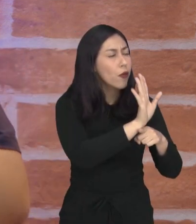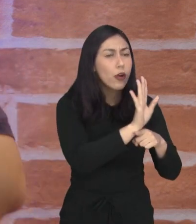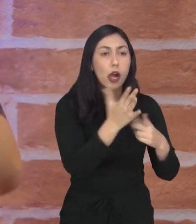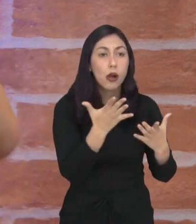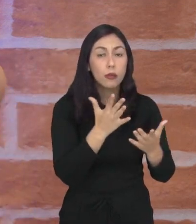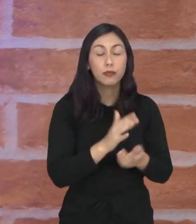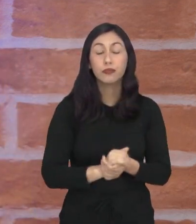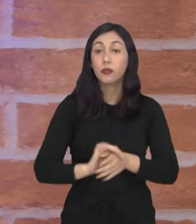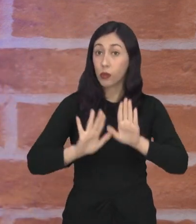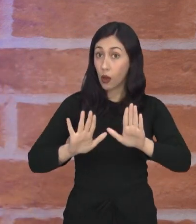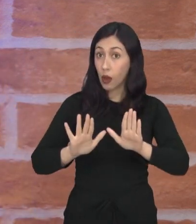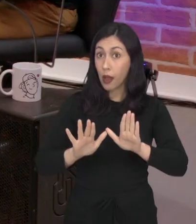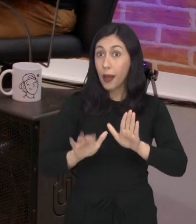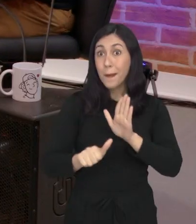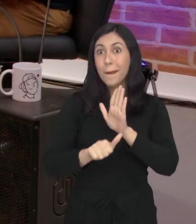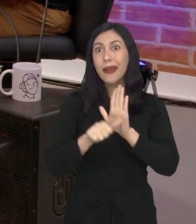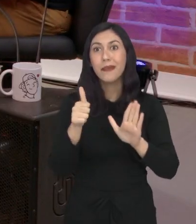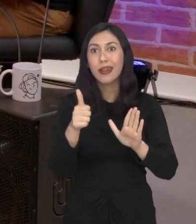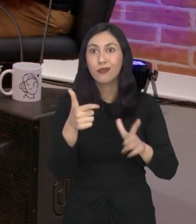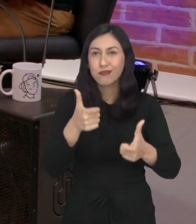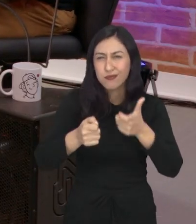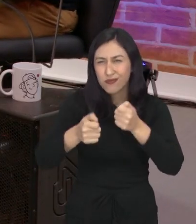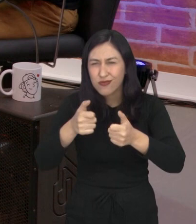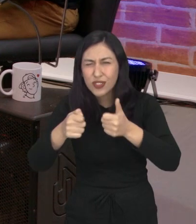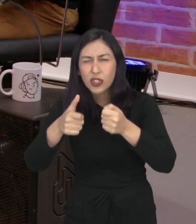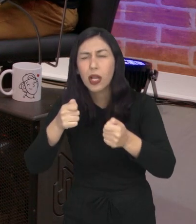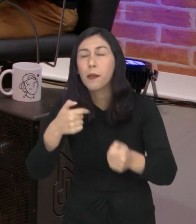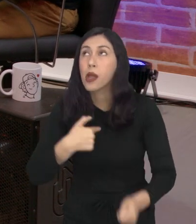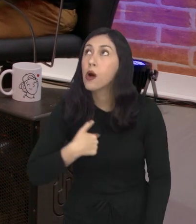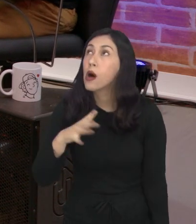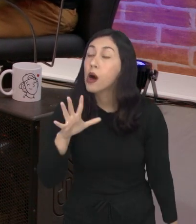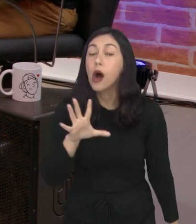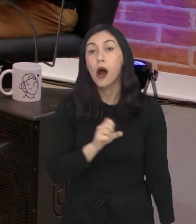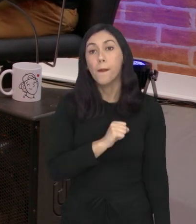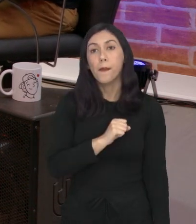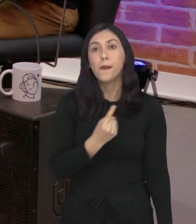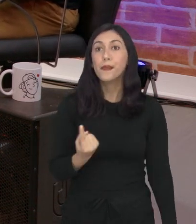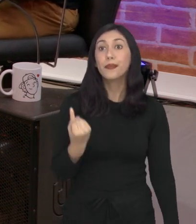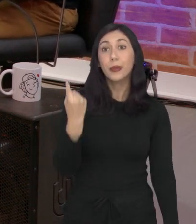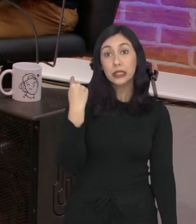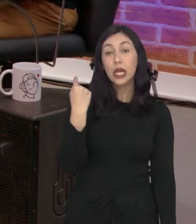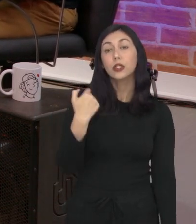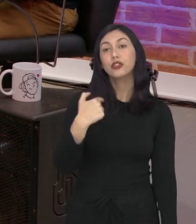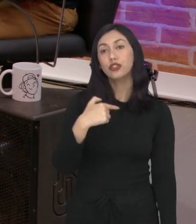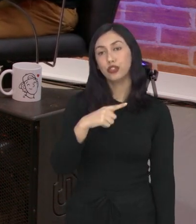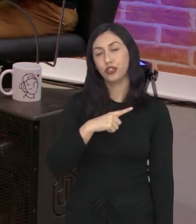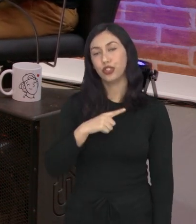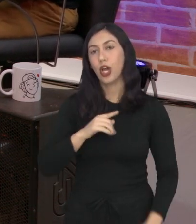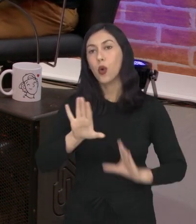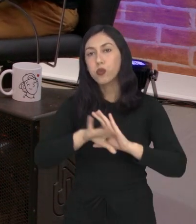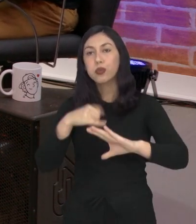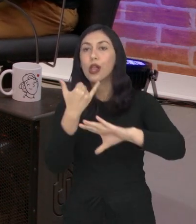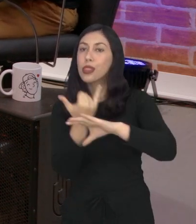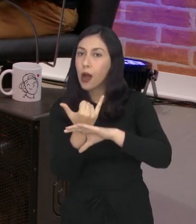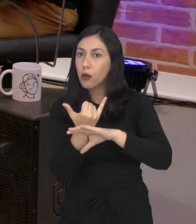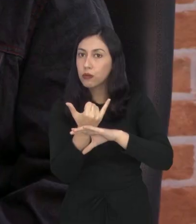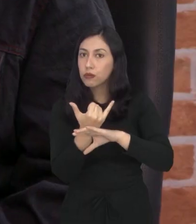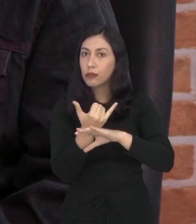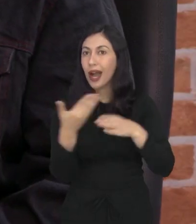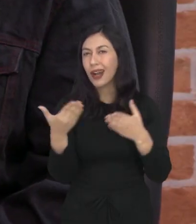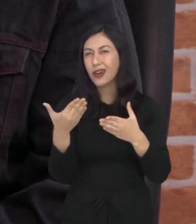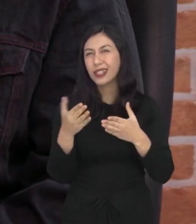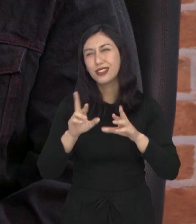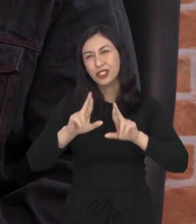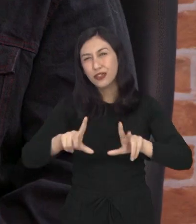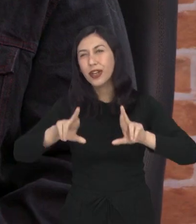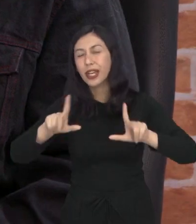evolução no mundo geek? Tá, videogame sempre foi minha paixão. Tanto que hoje eu tinha um canal no YouTube, né, que eu era muito focado no canal. Hoje eu